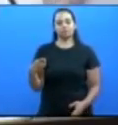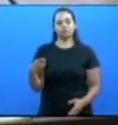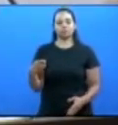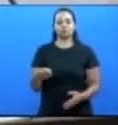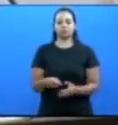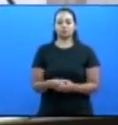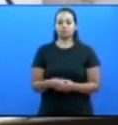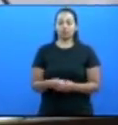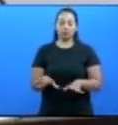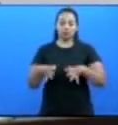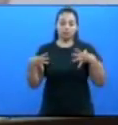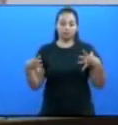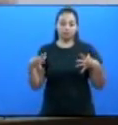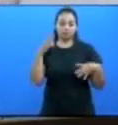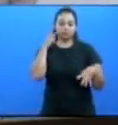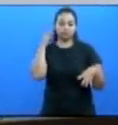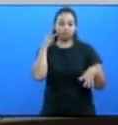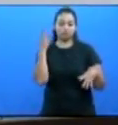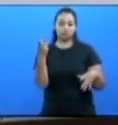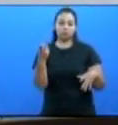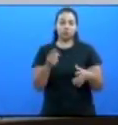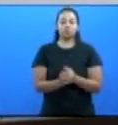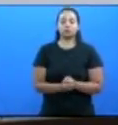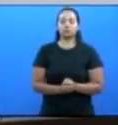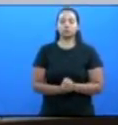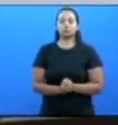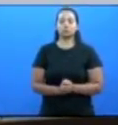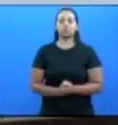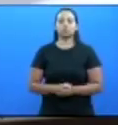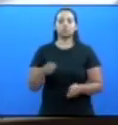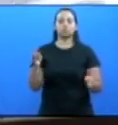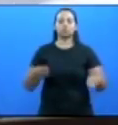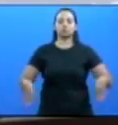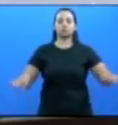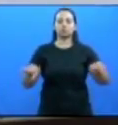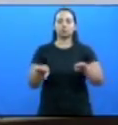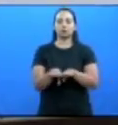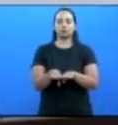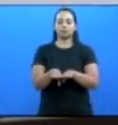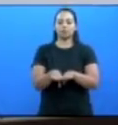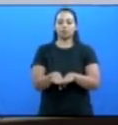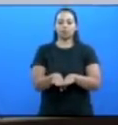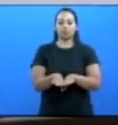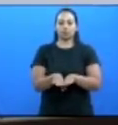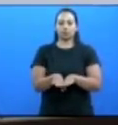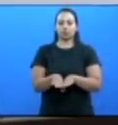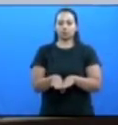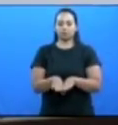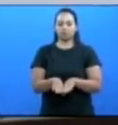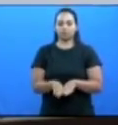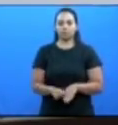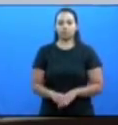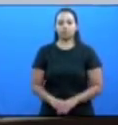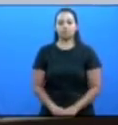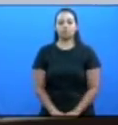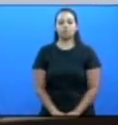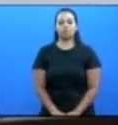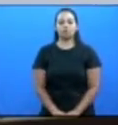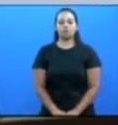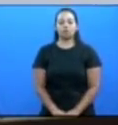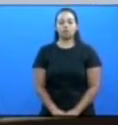Por maioria, as emendas agora compõem também a peça orçamentária. Né?